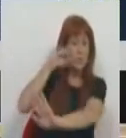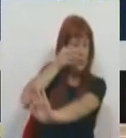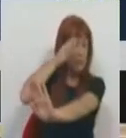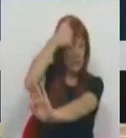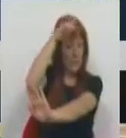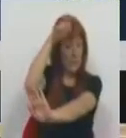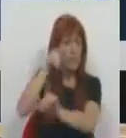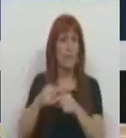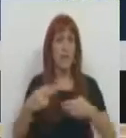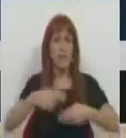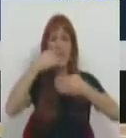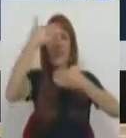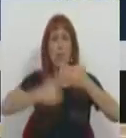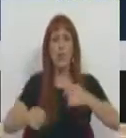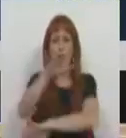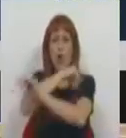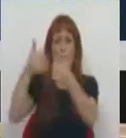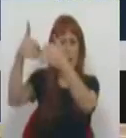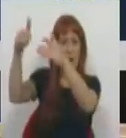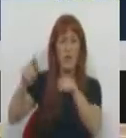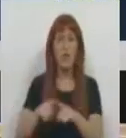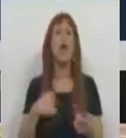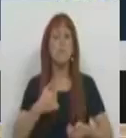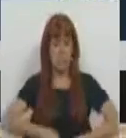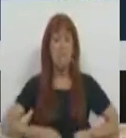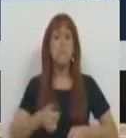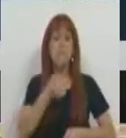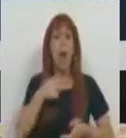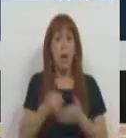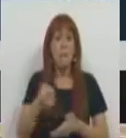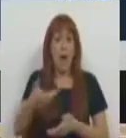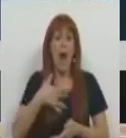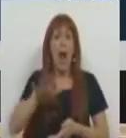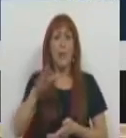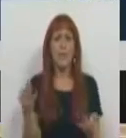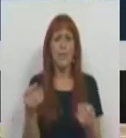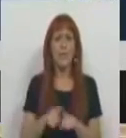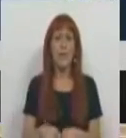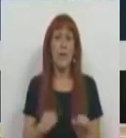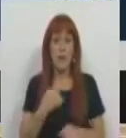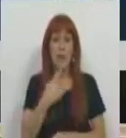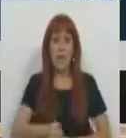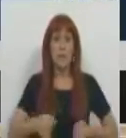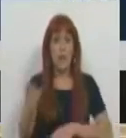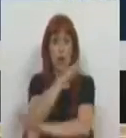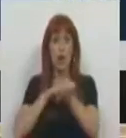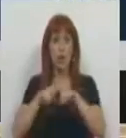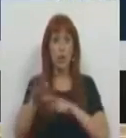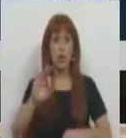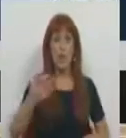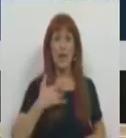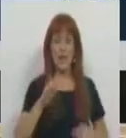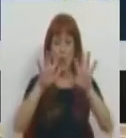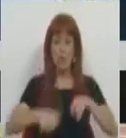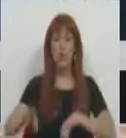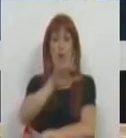para lá dos muros europeus. E para isso, até está disposta a pagar. Como bem escreveu um eurodeputado do PSD